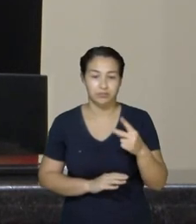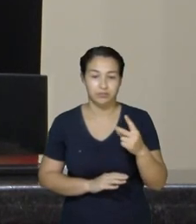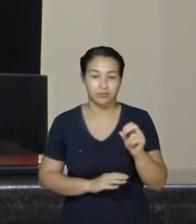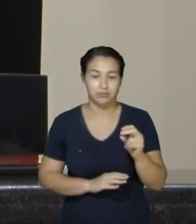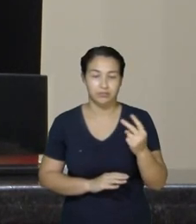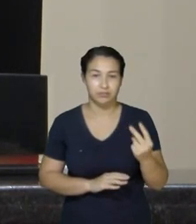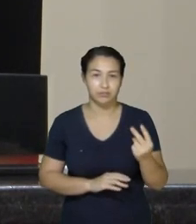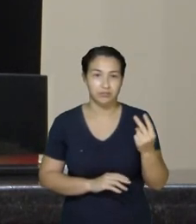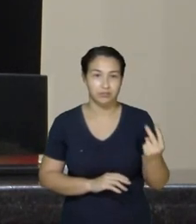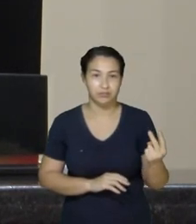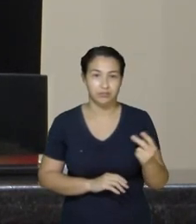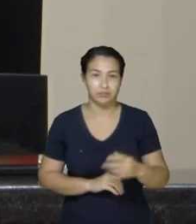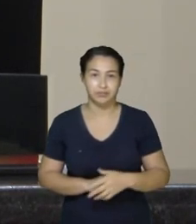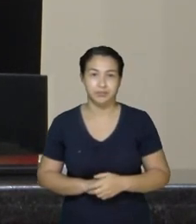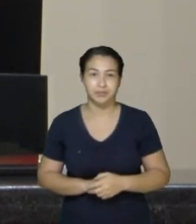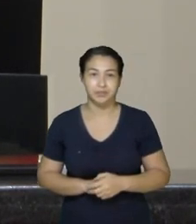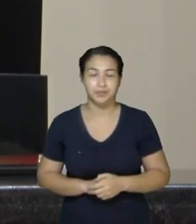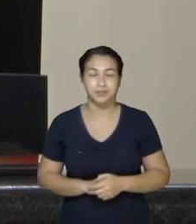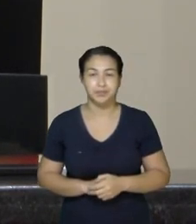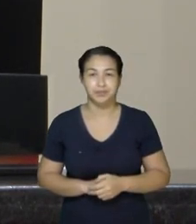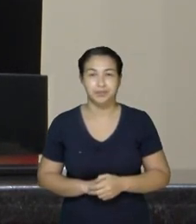027.7/2022.